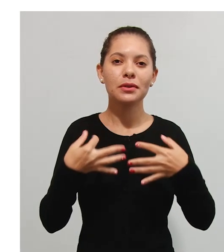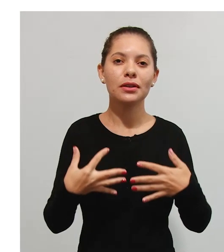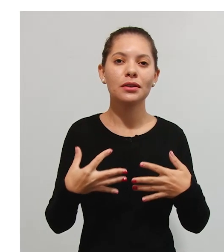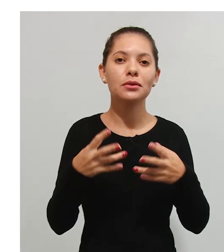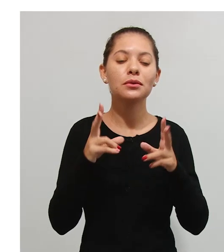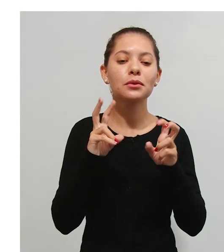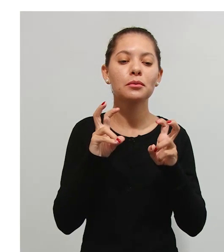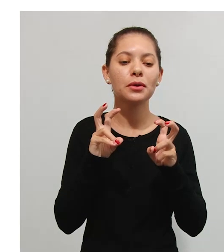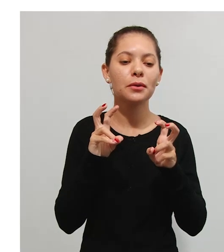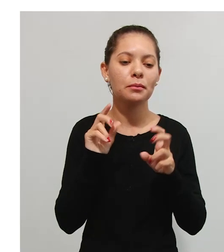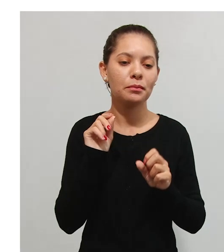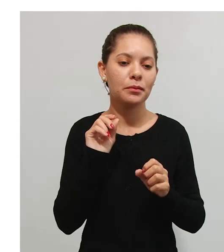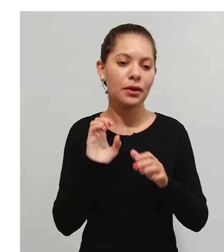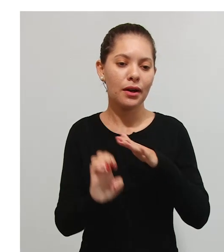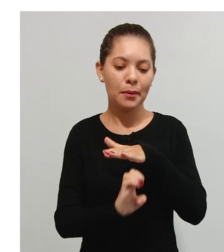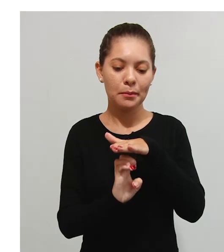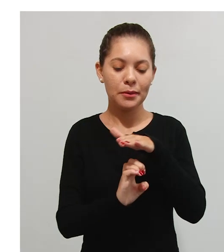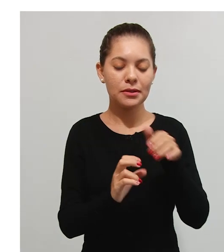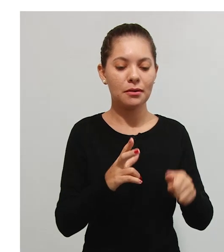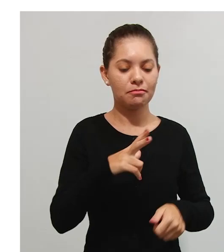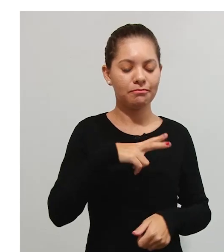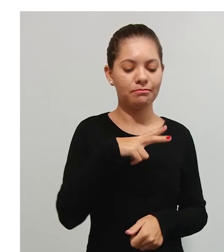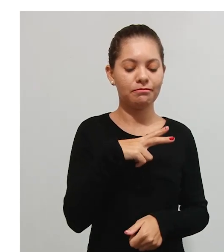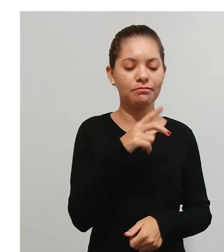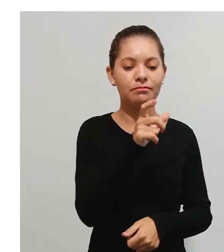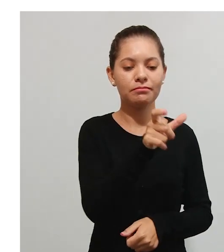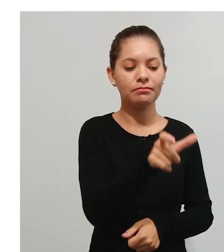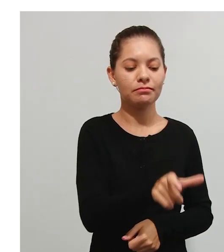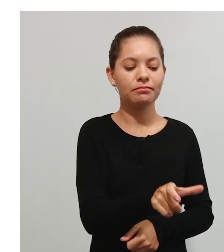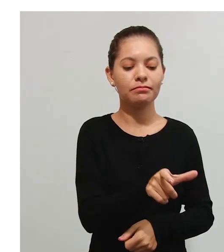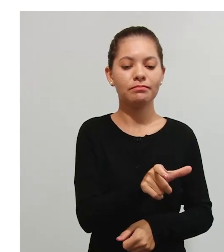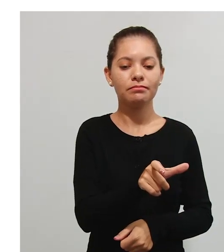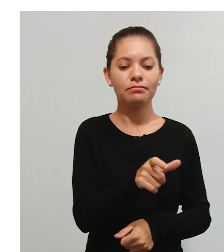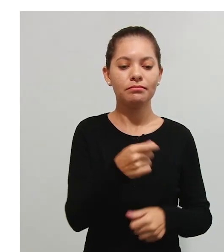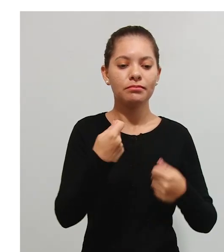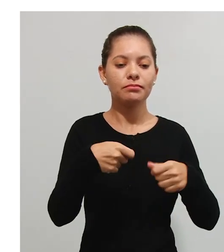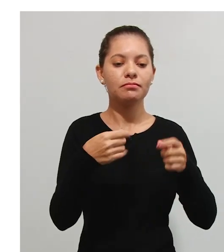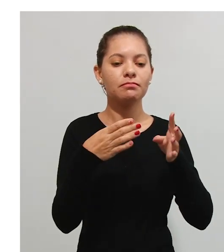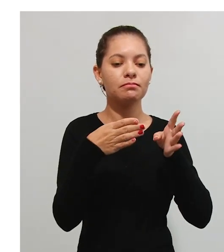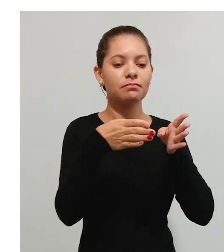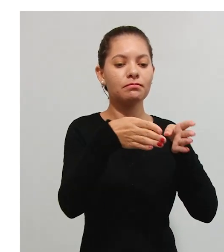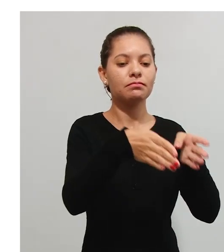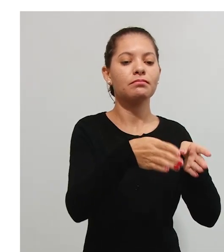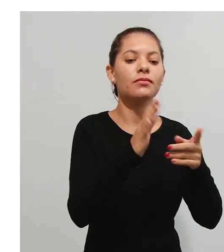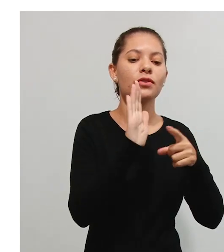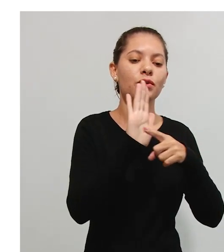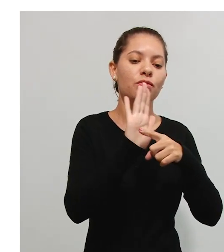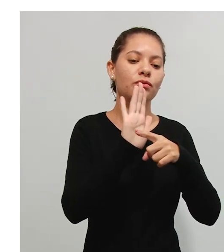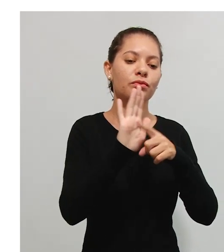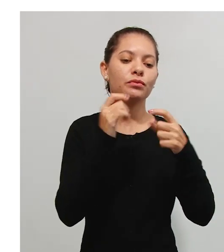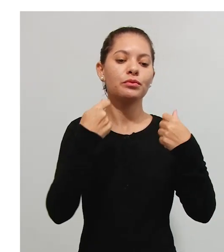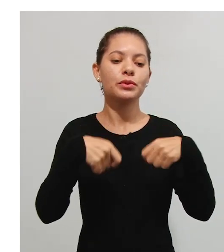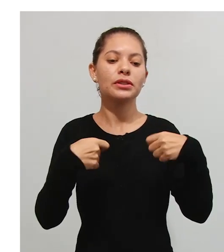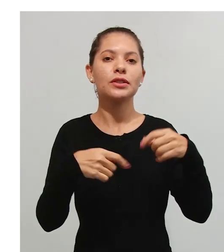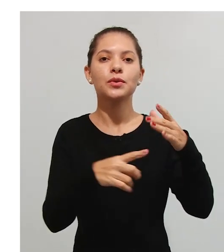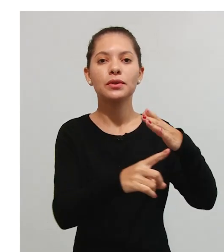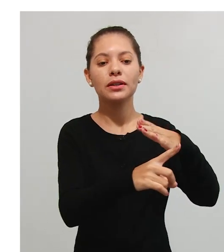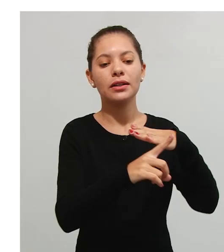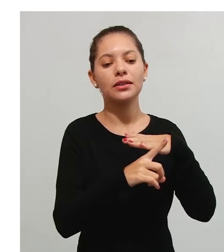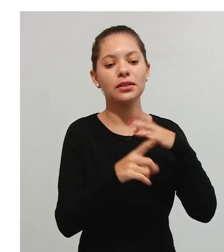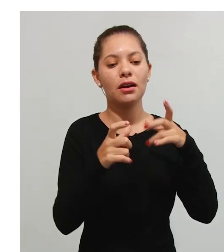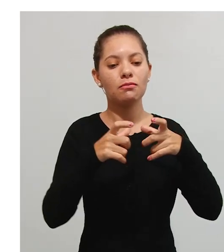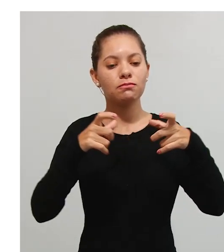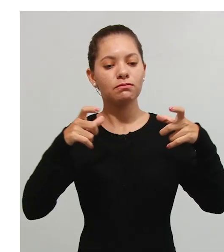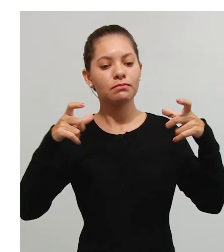falando aí da empresa e privada, né? Ela visa satisfazer as necessidades dos